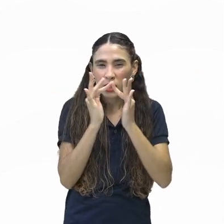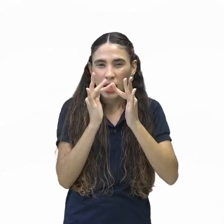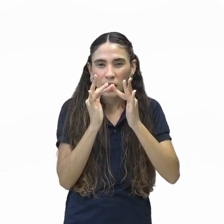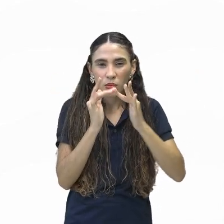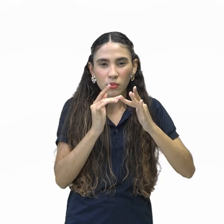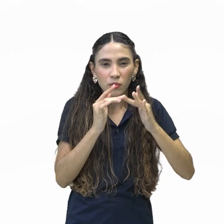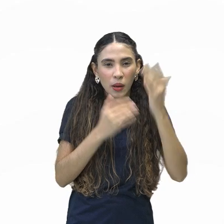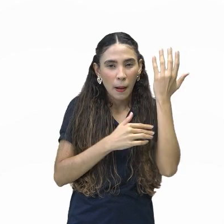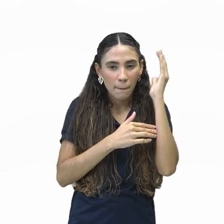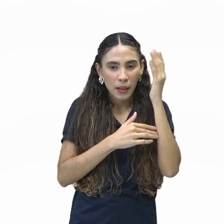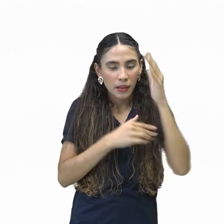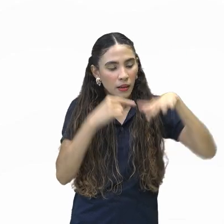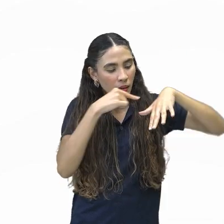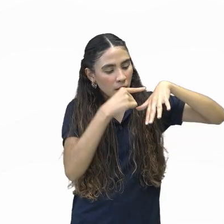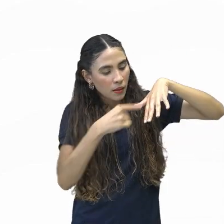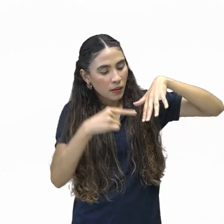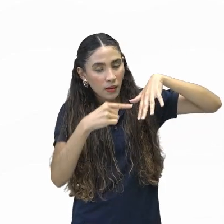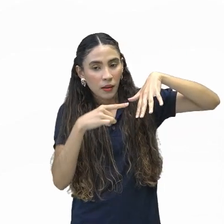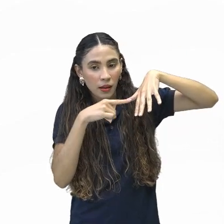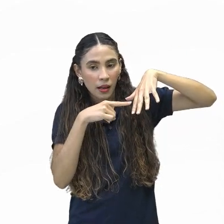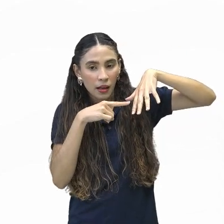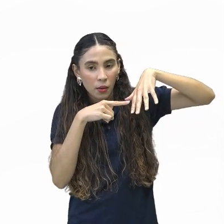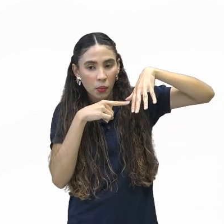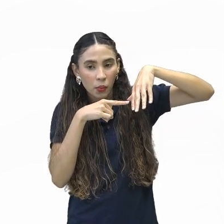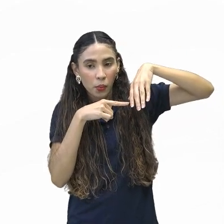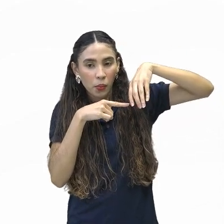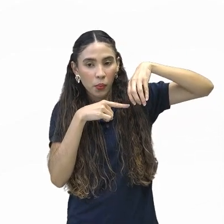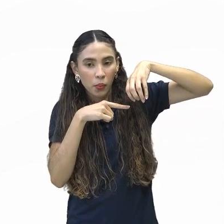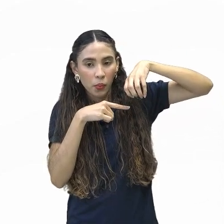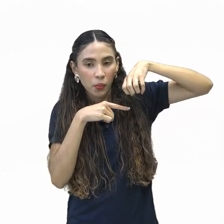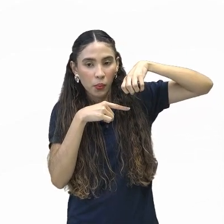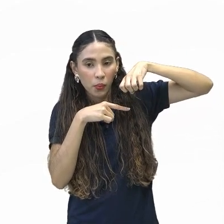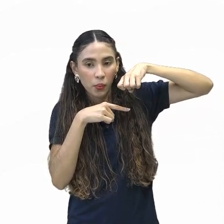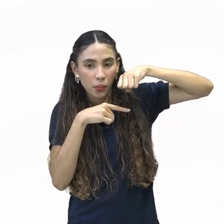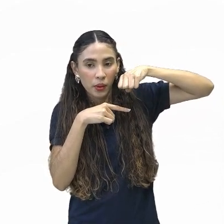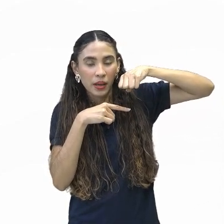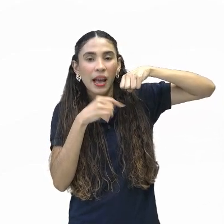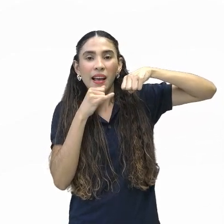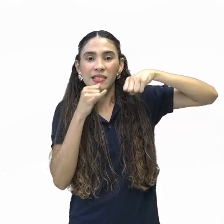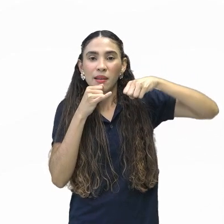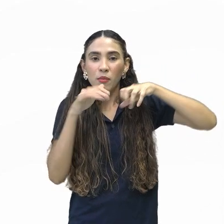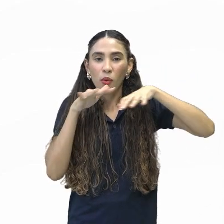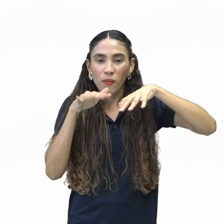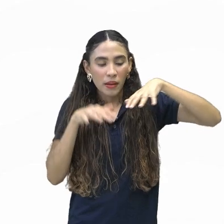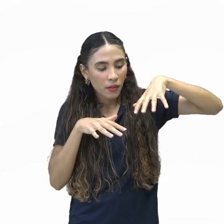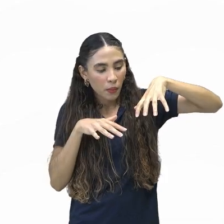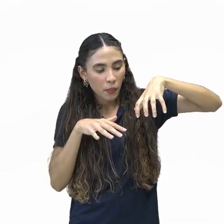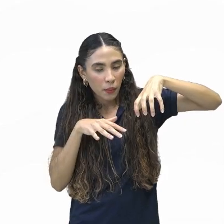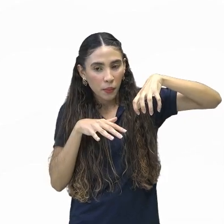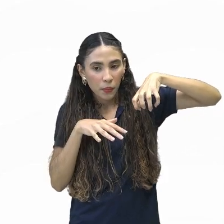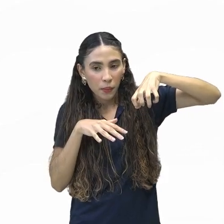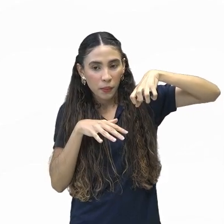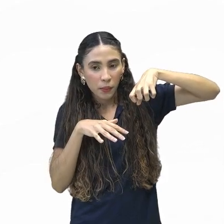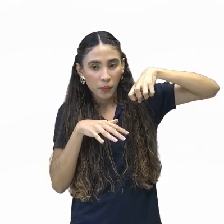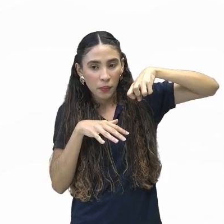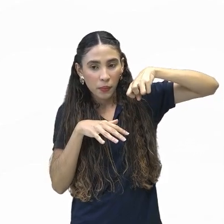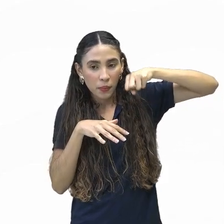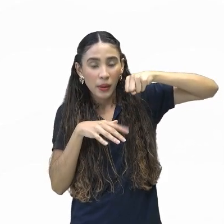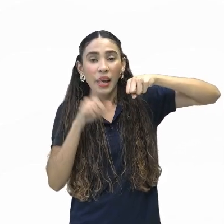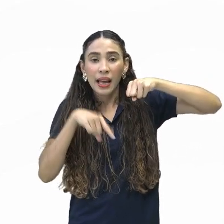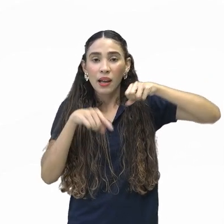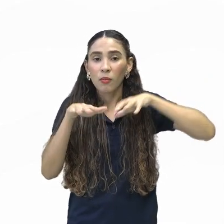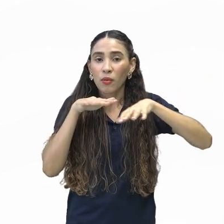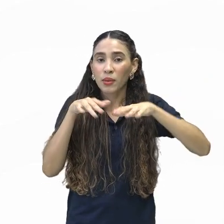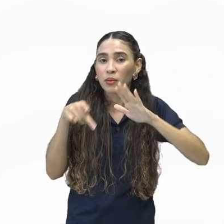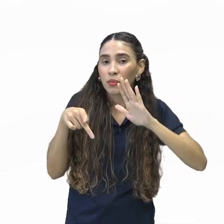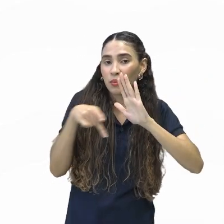na pontinha da folha, ela vai se fechar todinha, né? O estímulo dela é justamente um